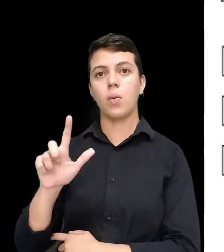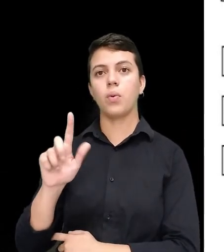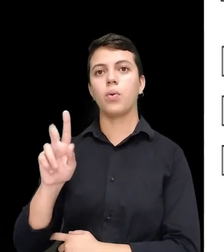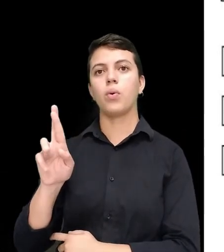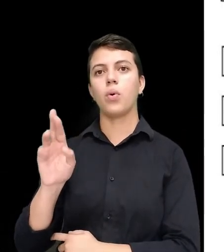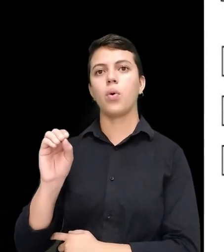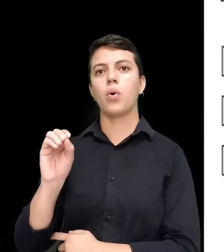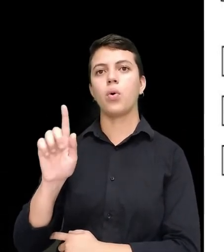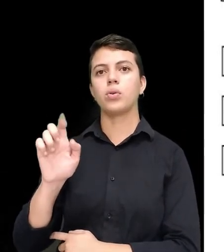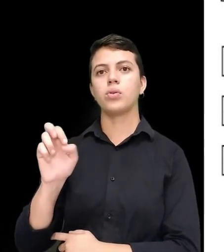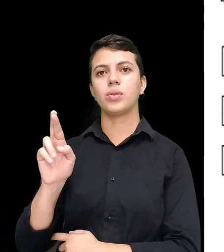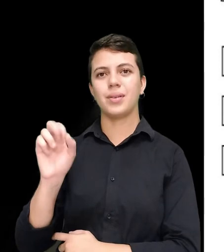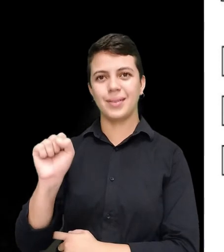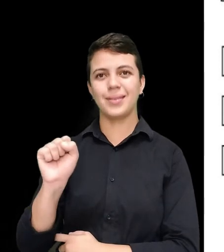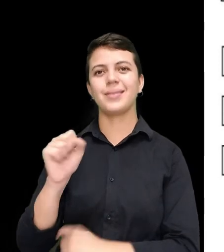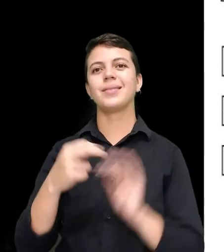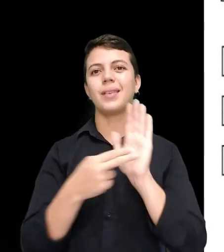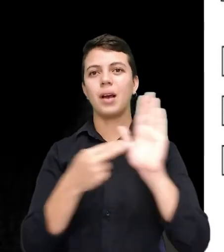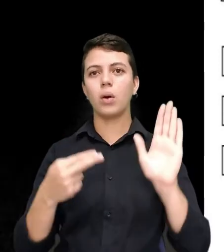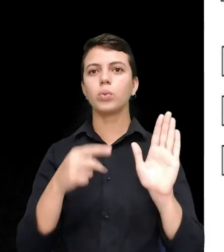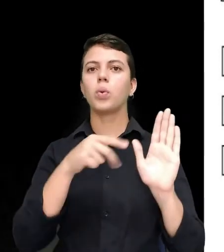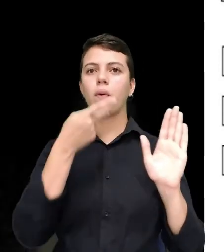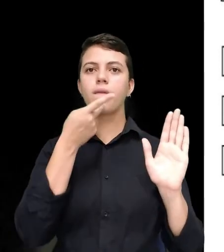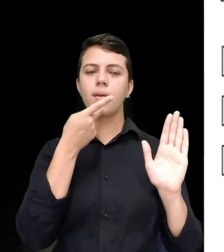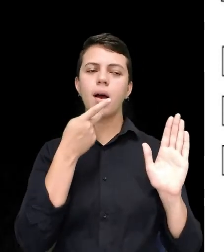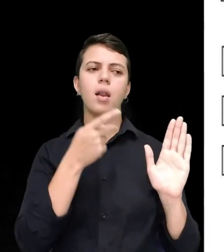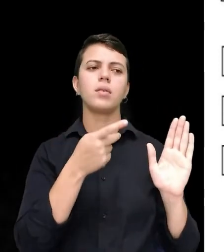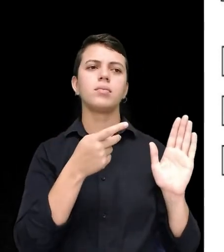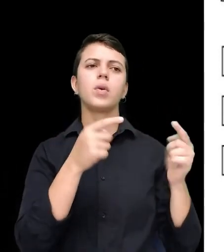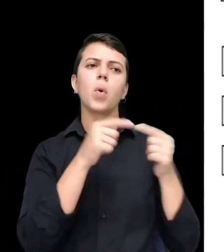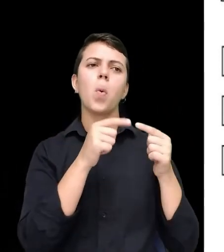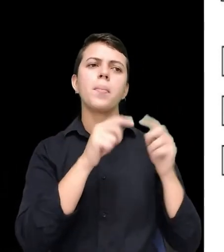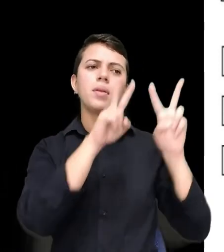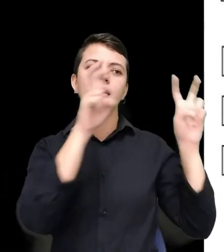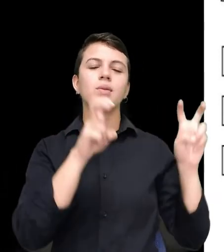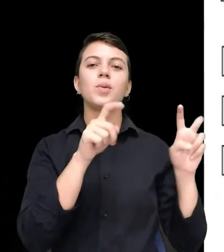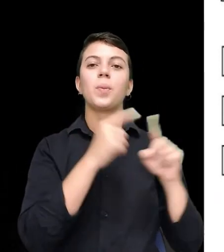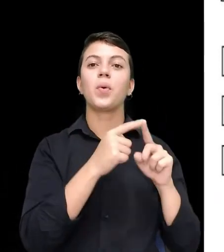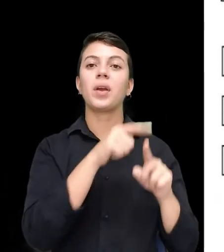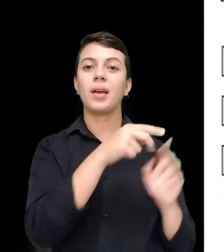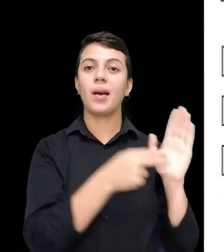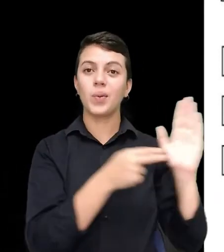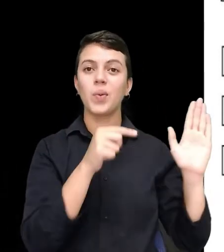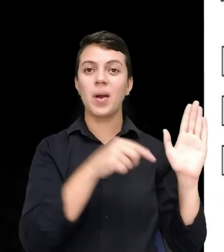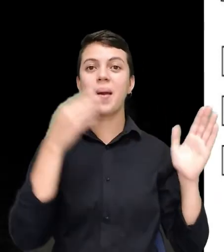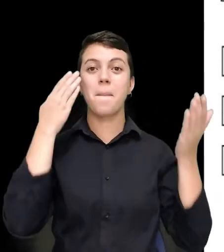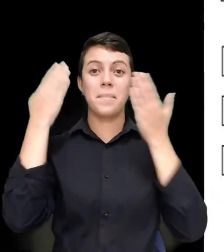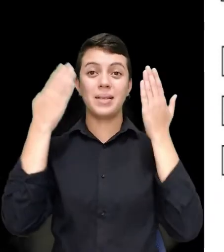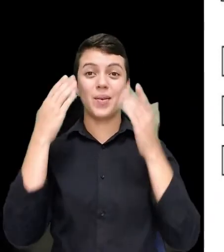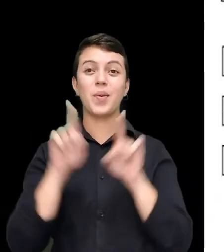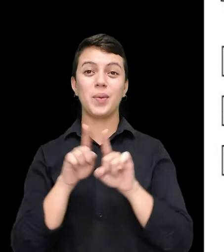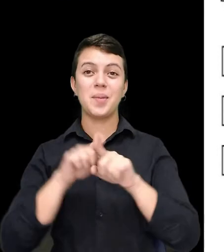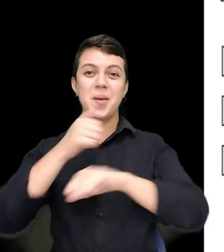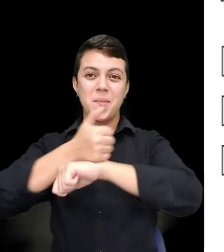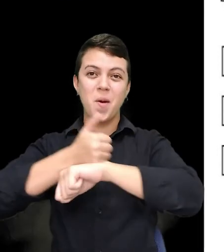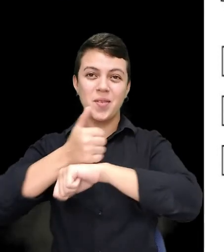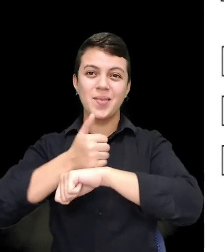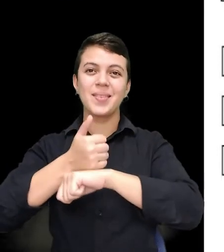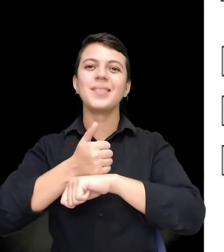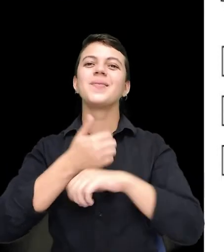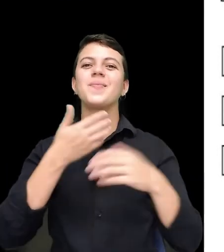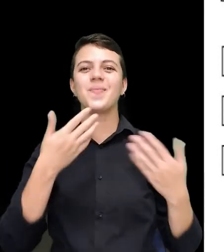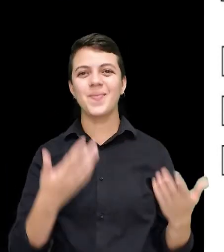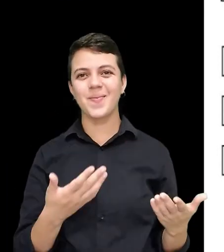educador. Então, essa disciplina, nesse contexto, ela nunca é imposta, né? A